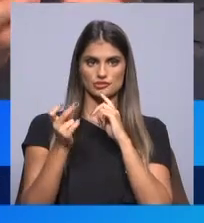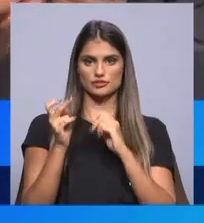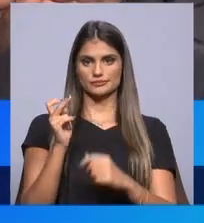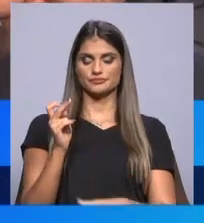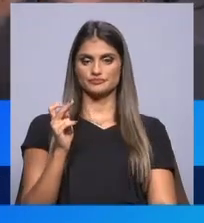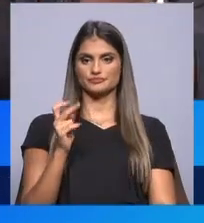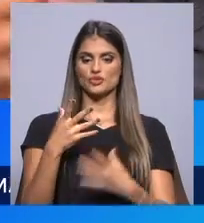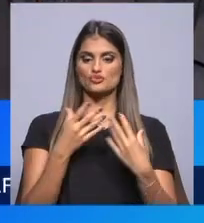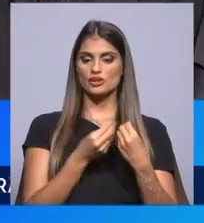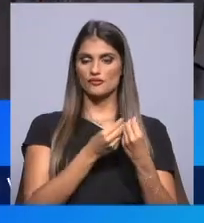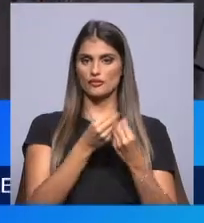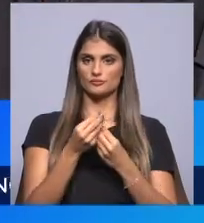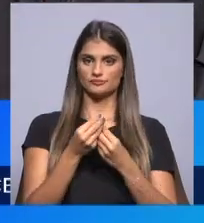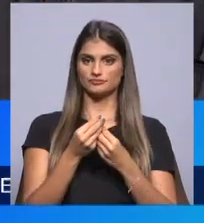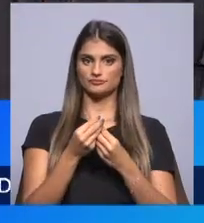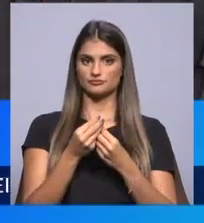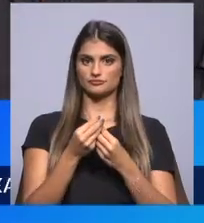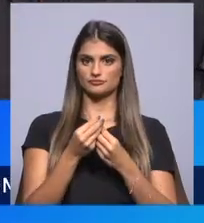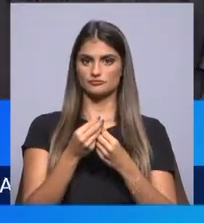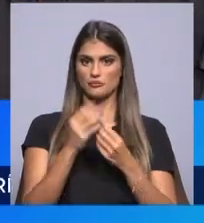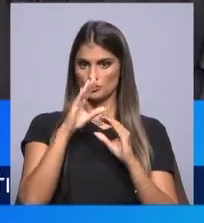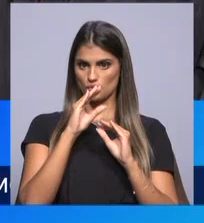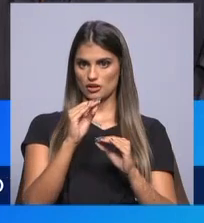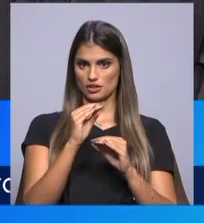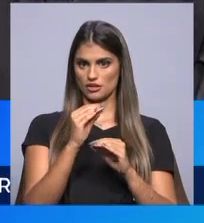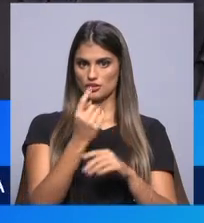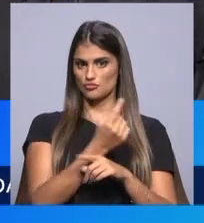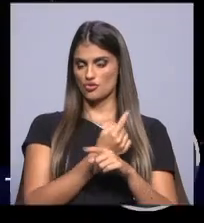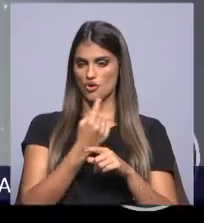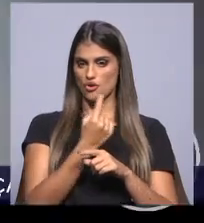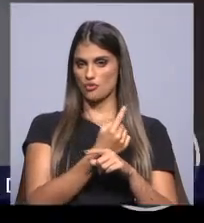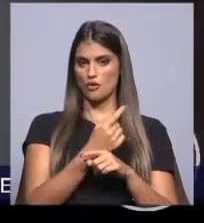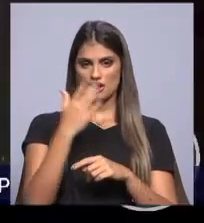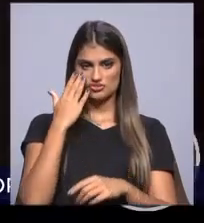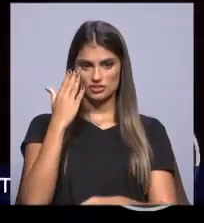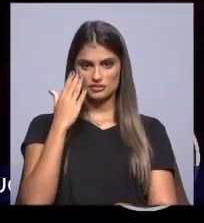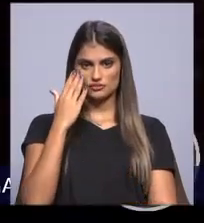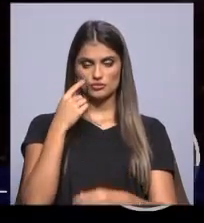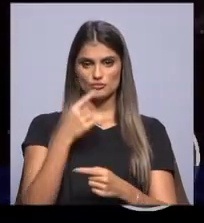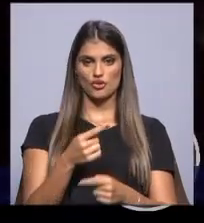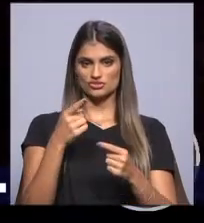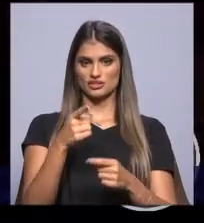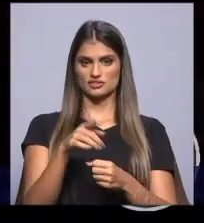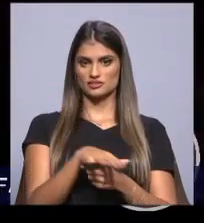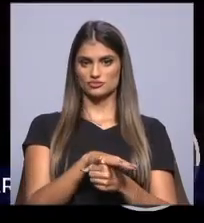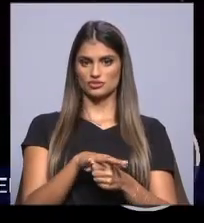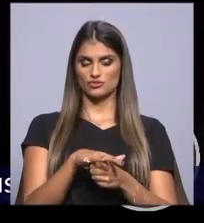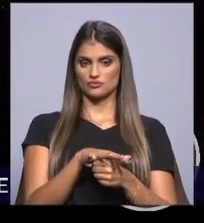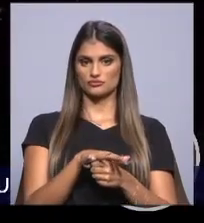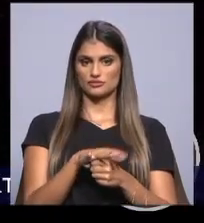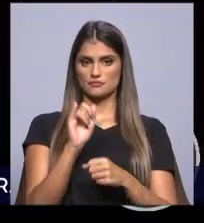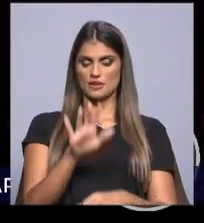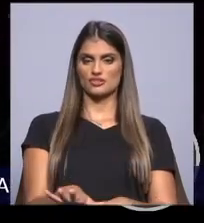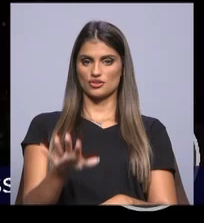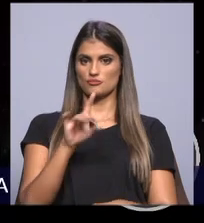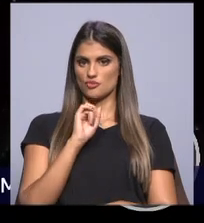ter-se-ão juntado para formar a Lua. Mas será que demorou mesmo assim tanto tempo? O que mostra esta simulação de computador é que